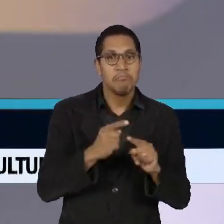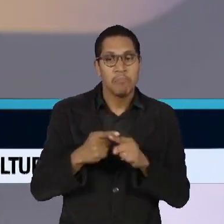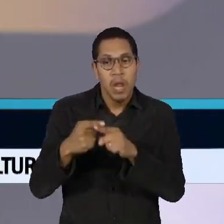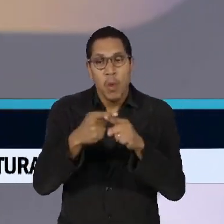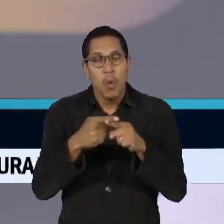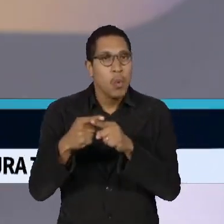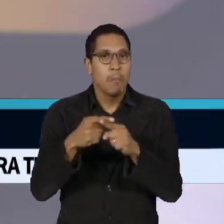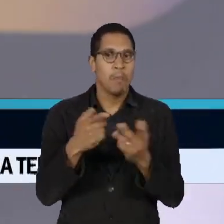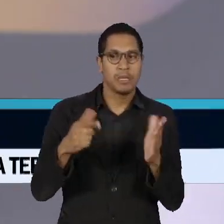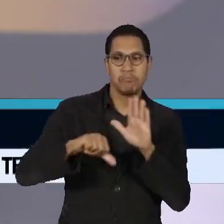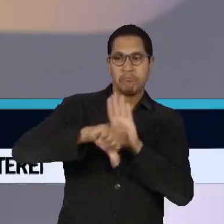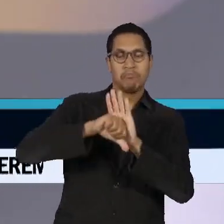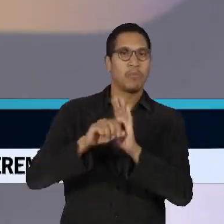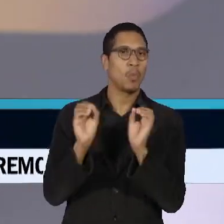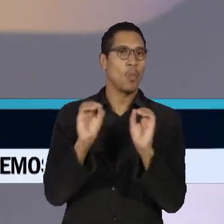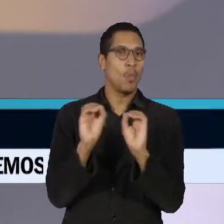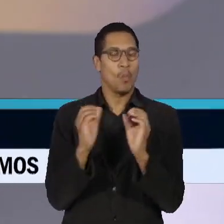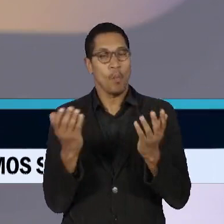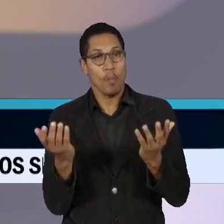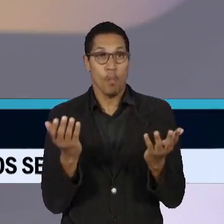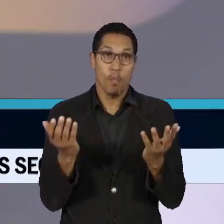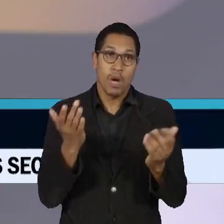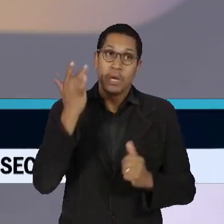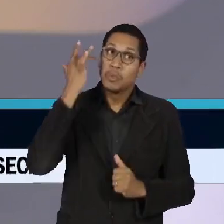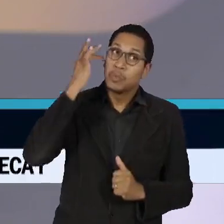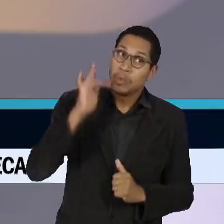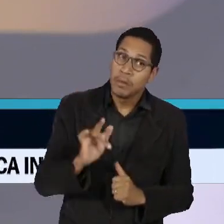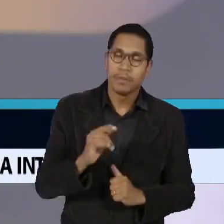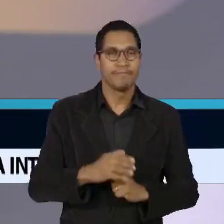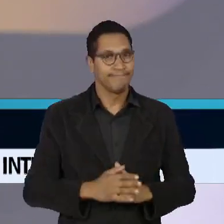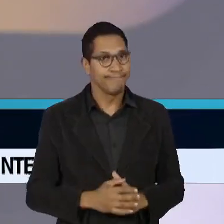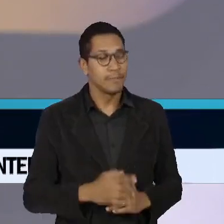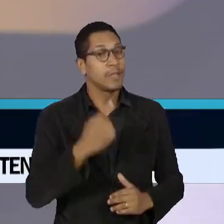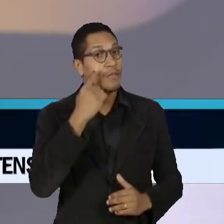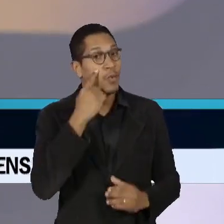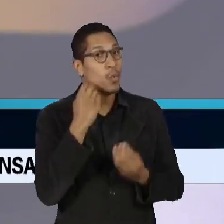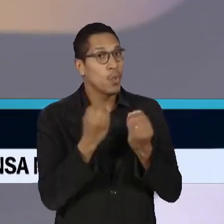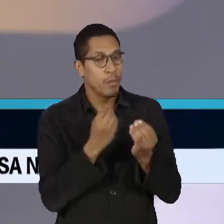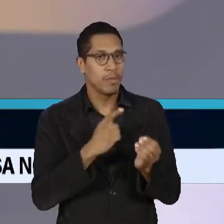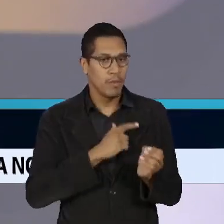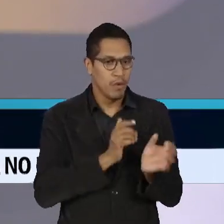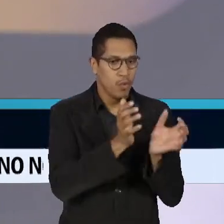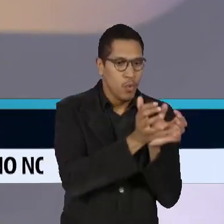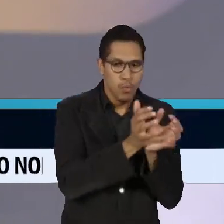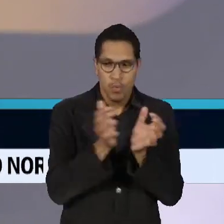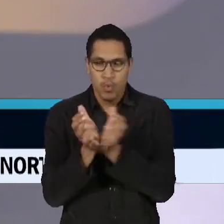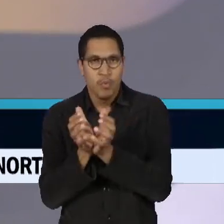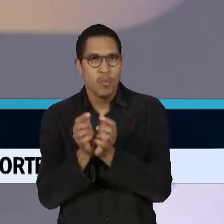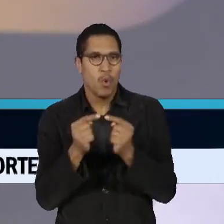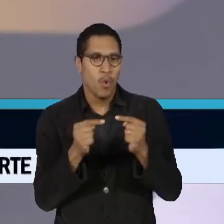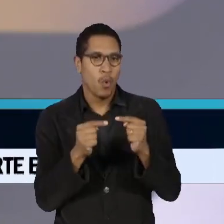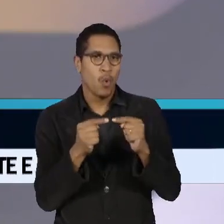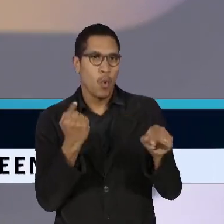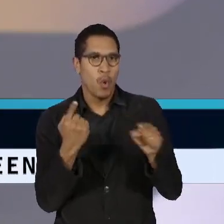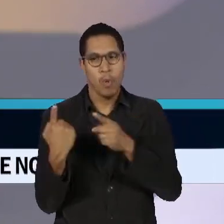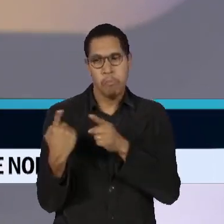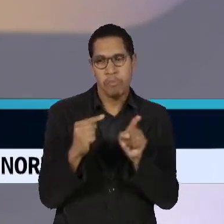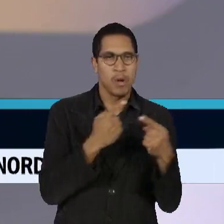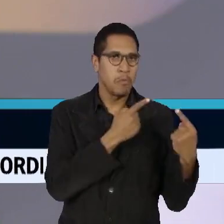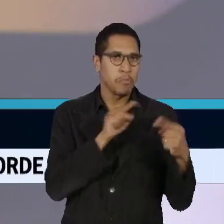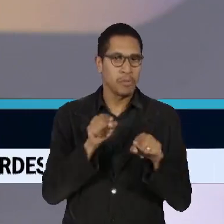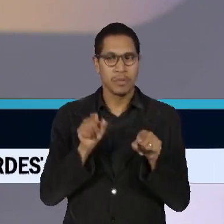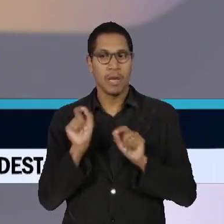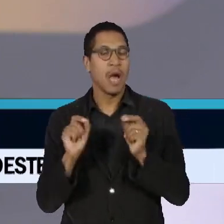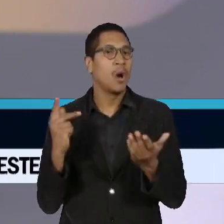ter certeza disso né a gente viu Infelizmente o que acontece com um incidentes cursos mas um outro lance